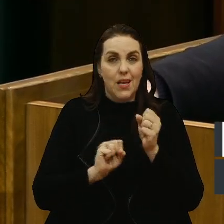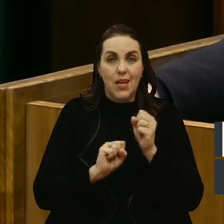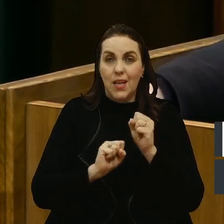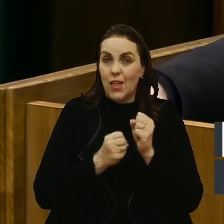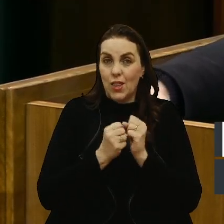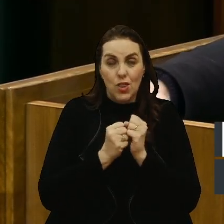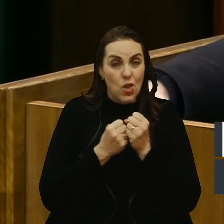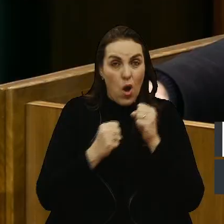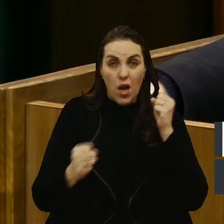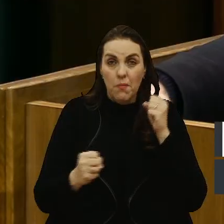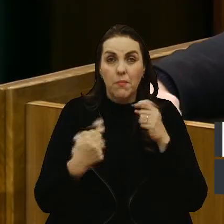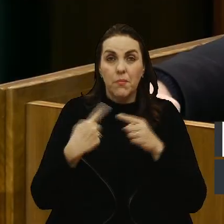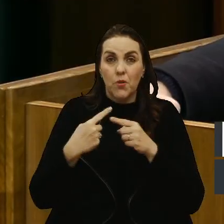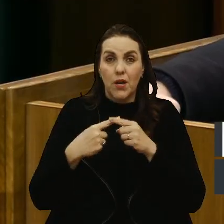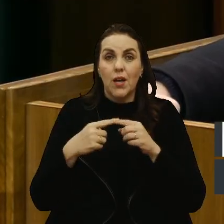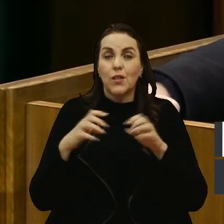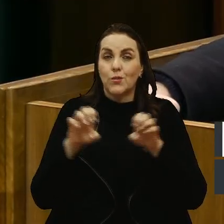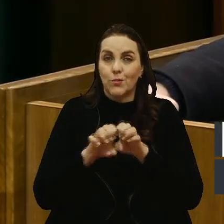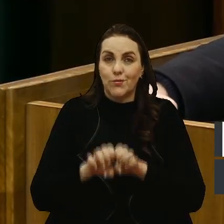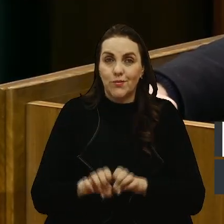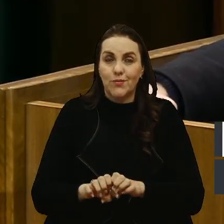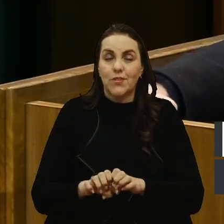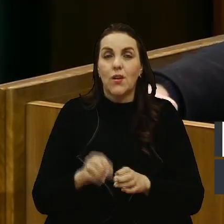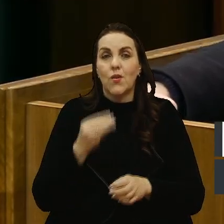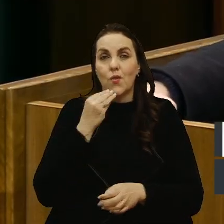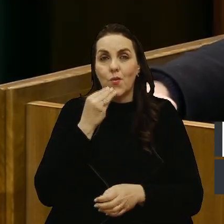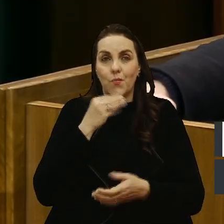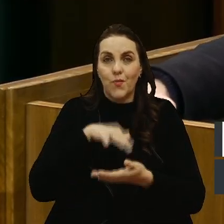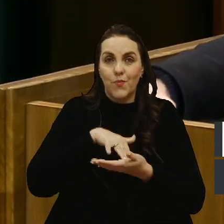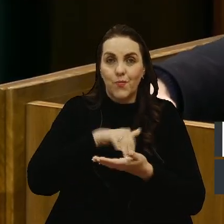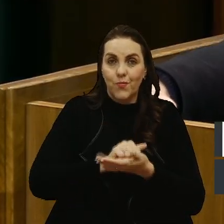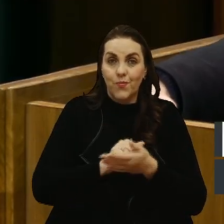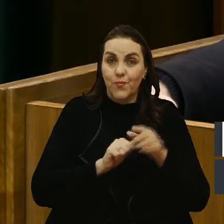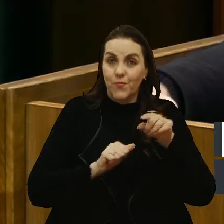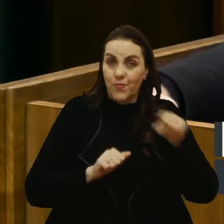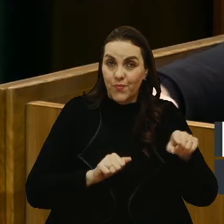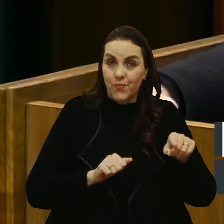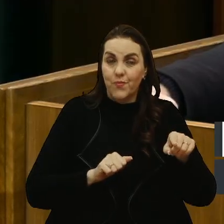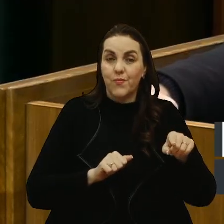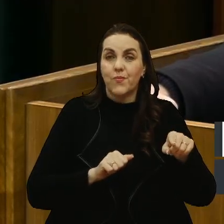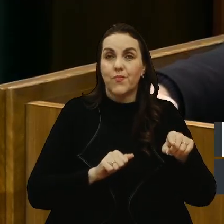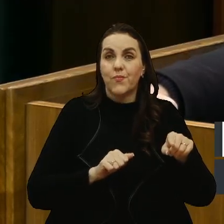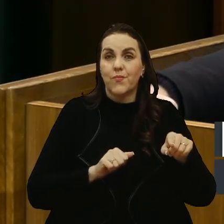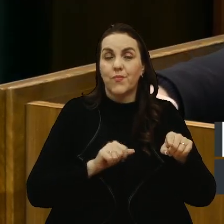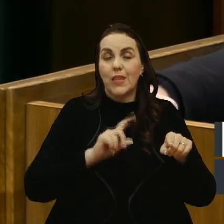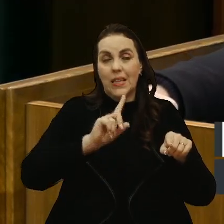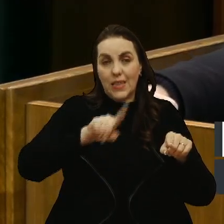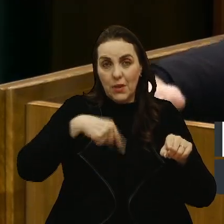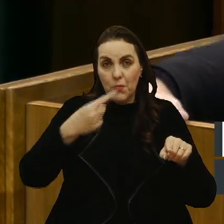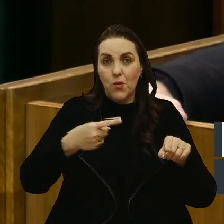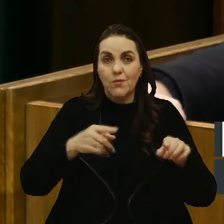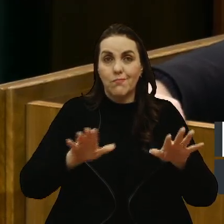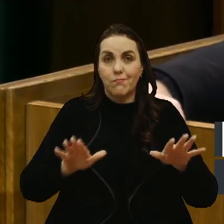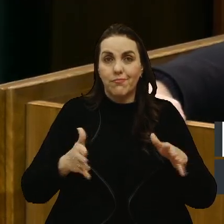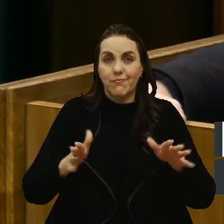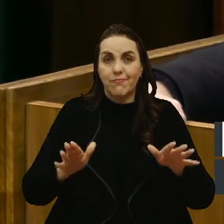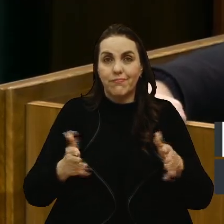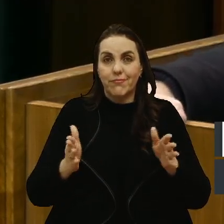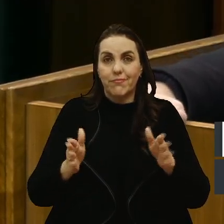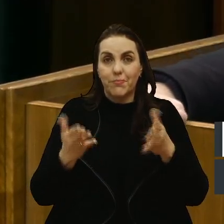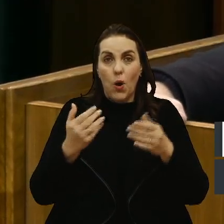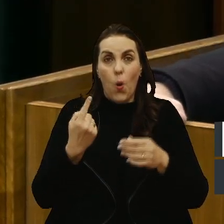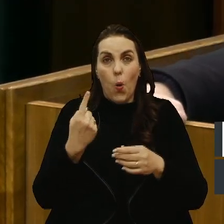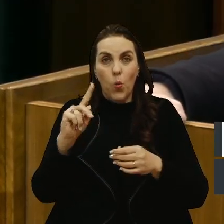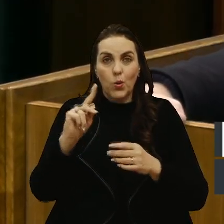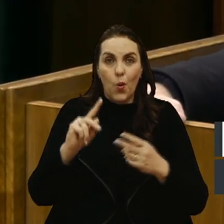infraestrutura, porque, por óbvio, vai ser regularizado esse condomínio, e aí vai haver um fomento para que hajam